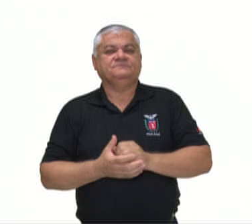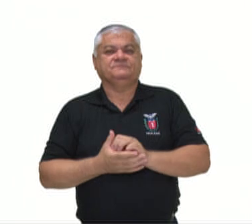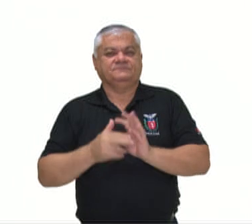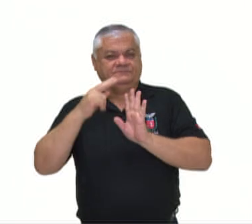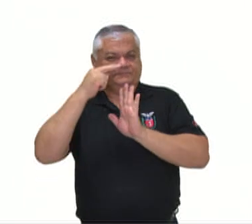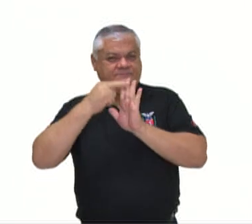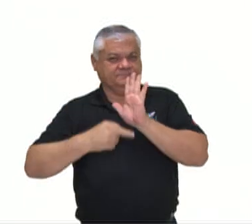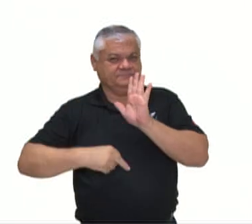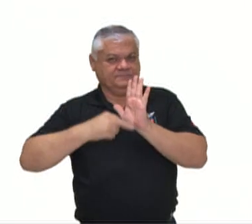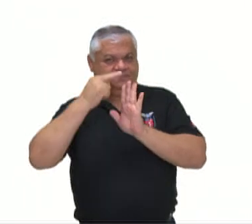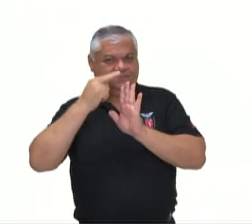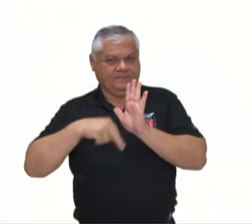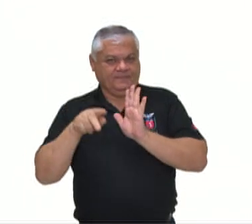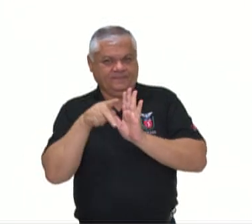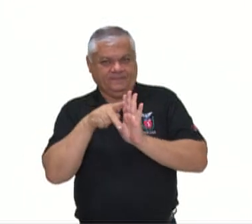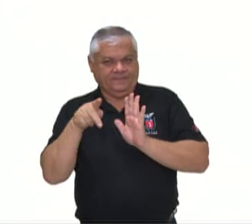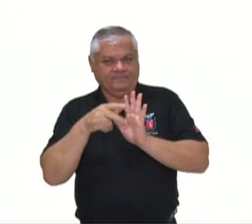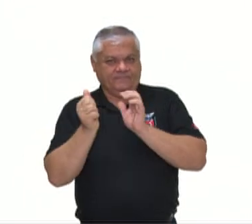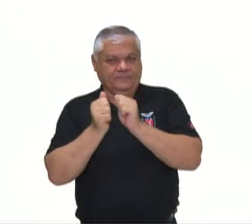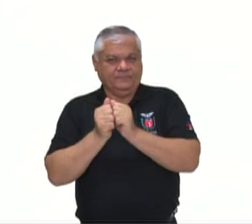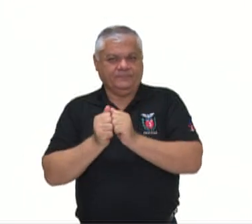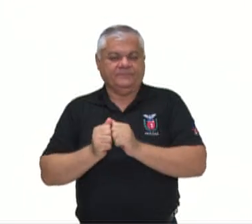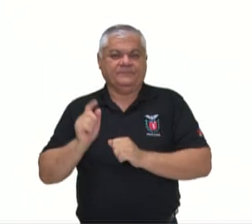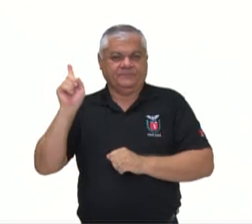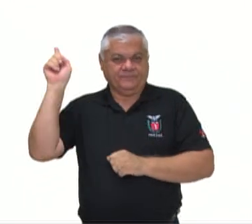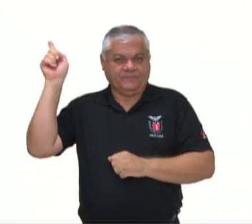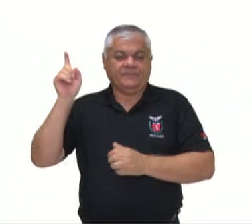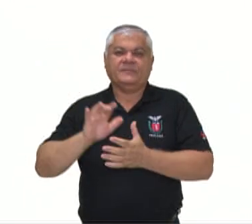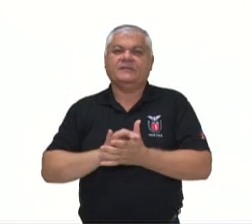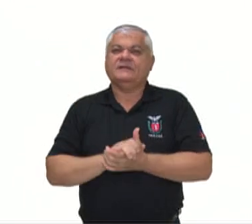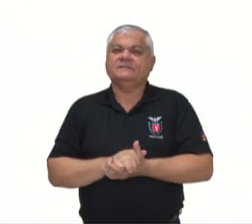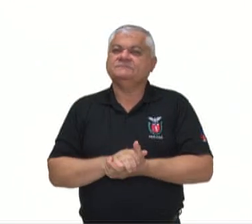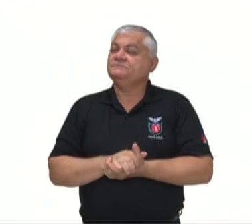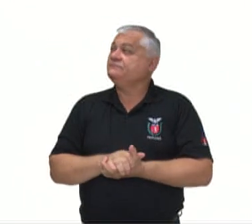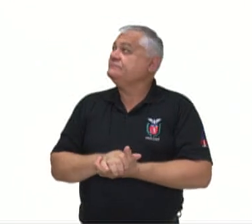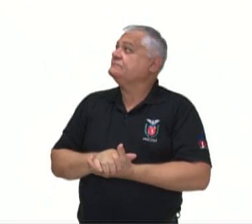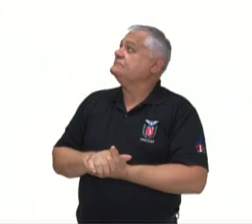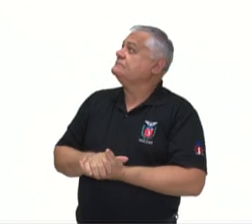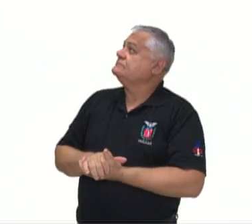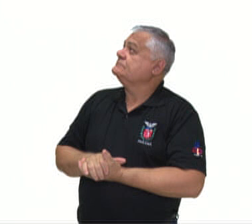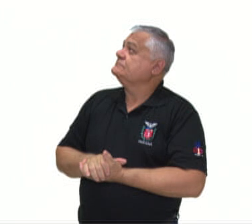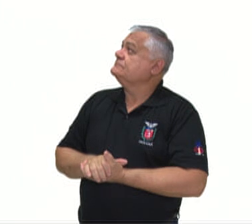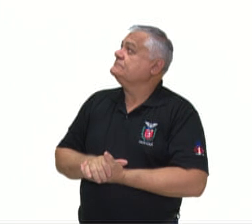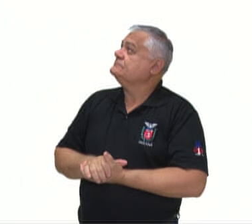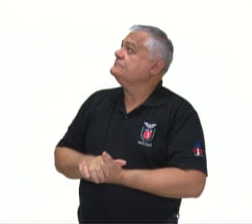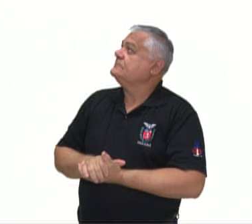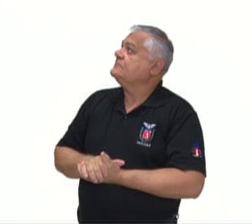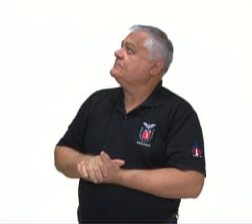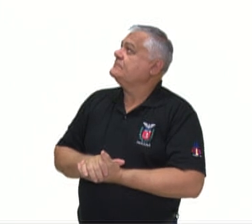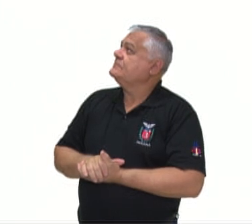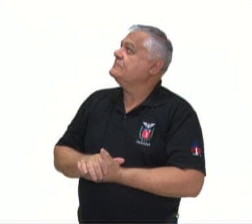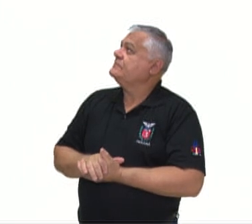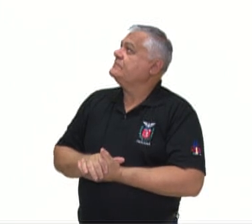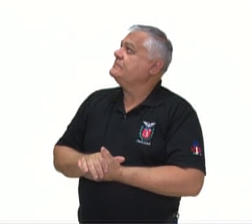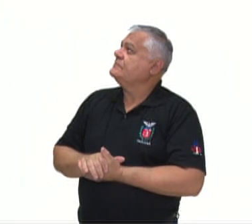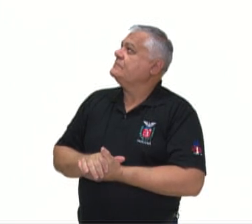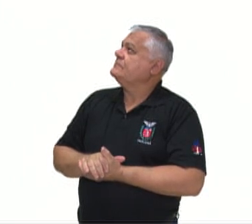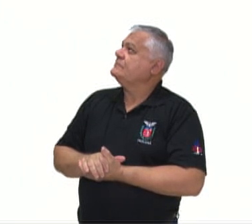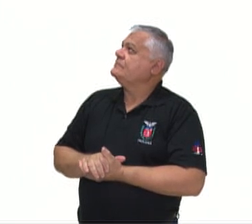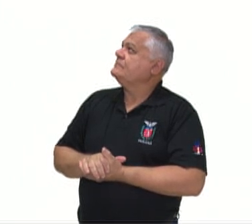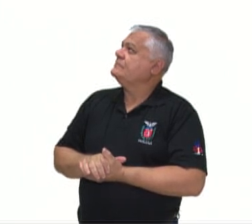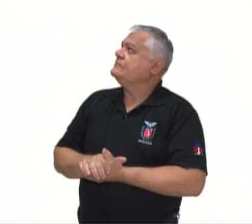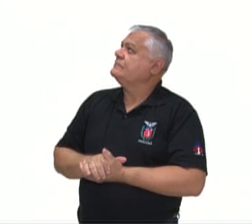most consumed Olympic Games ever taken into consideration, broadcast covered viewed on television and the